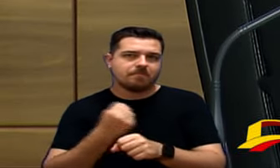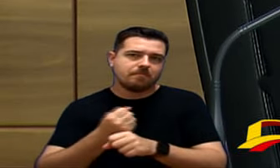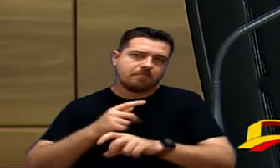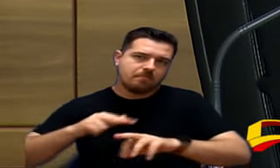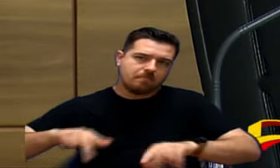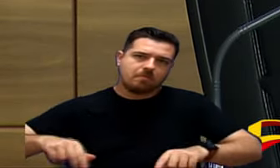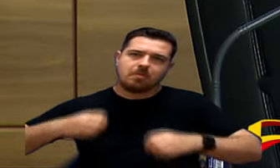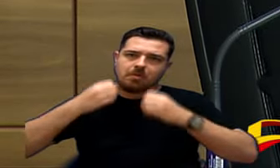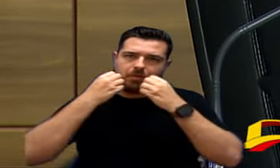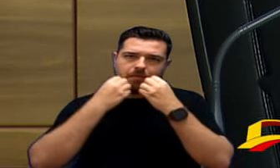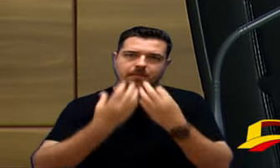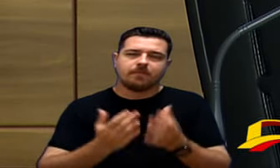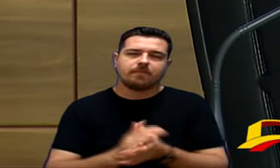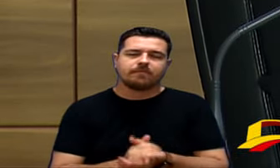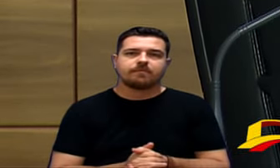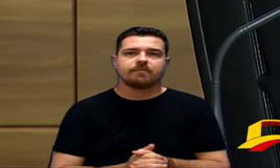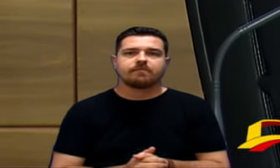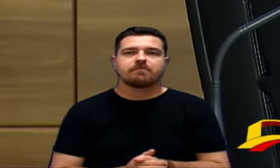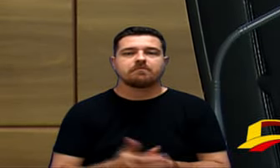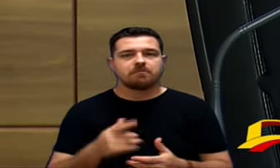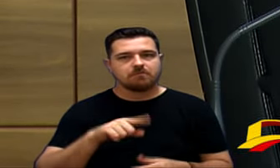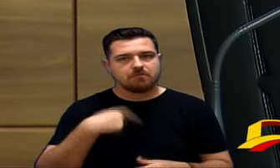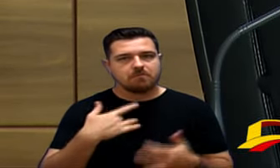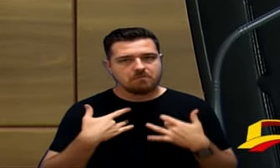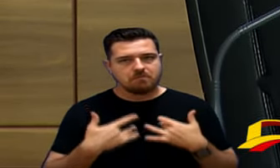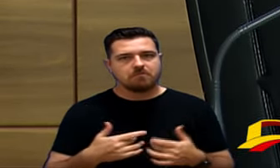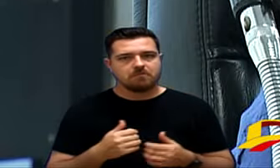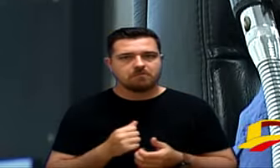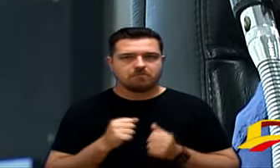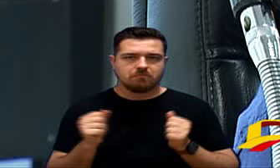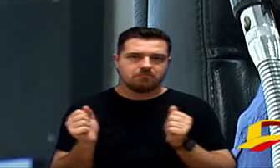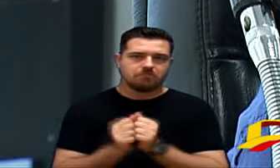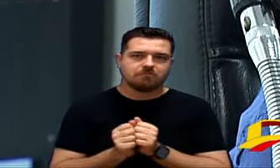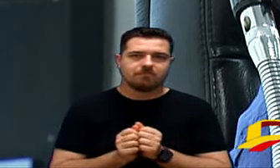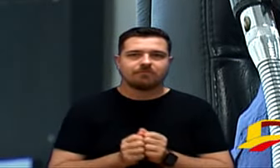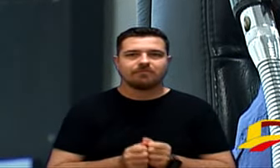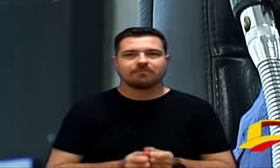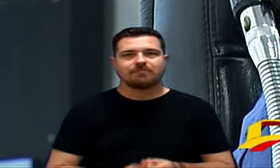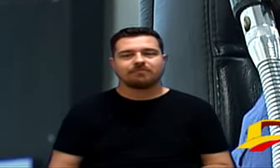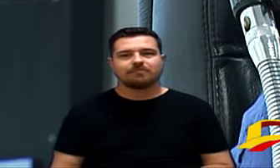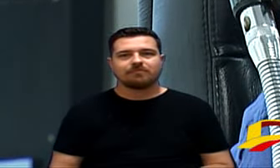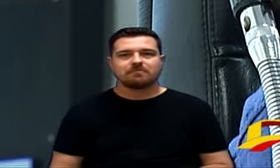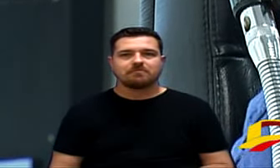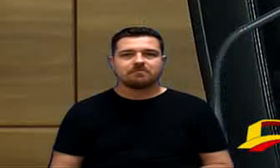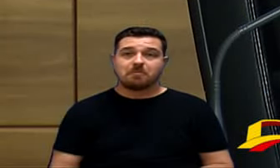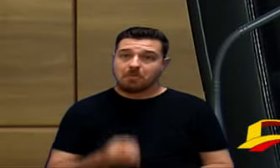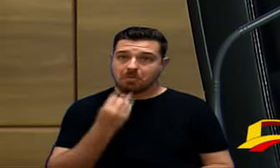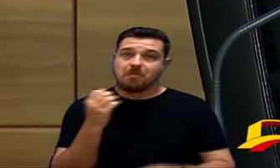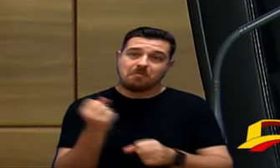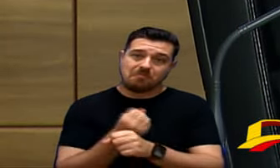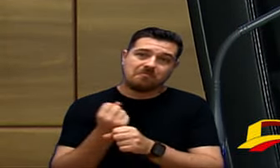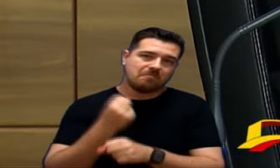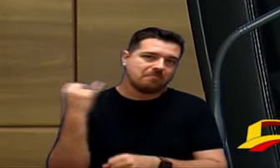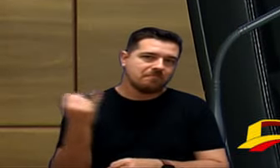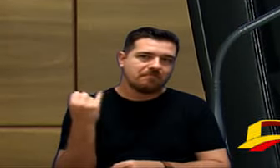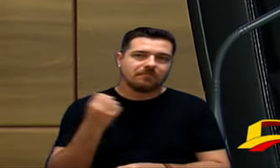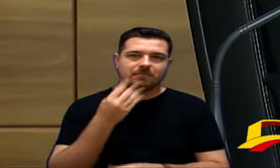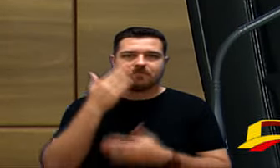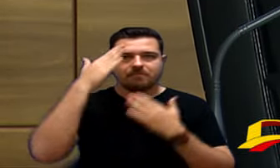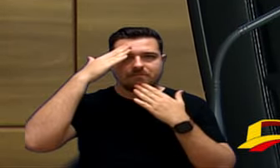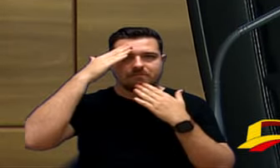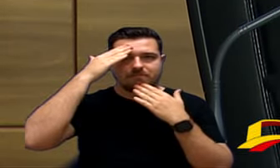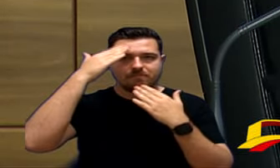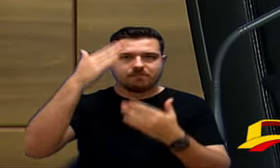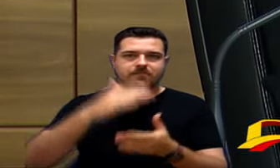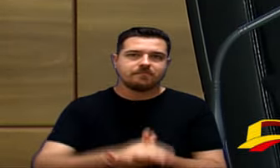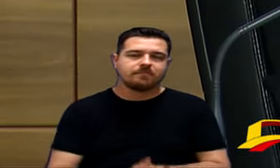quatro seis mãos né ficamos a disposição sim o importante é construir quantas mãos não importa não importa de quem as mãos exatamente estou à disposição obrigado obrigado